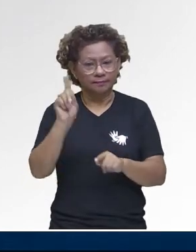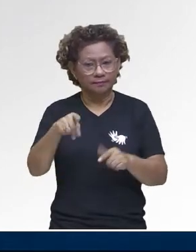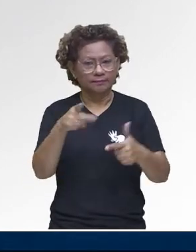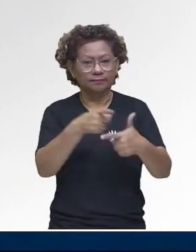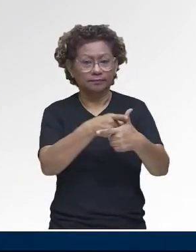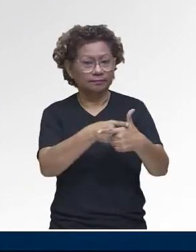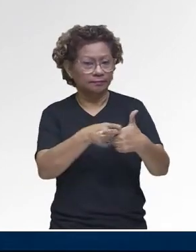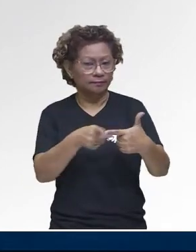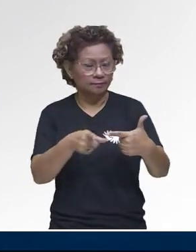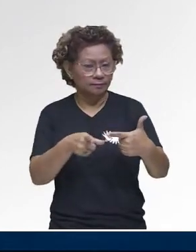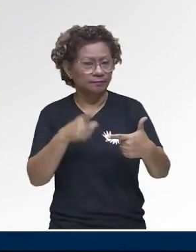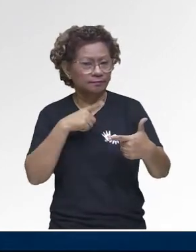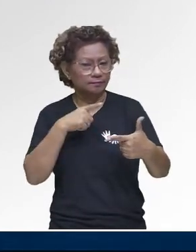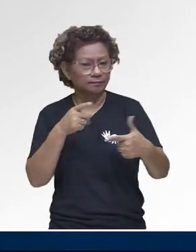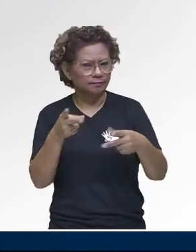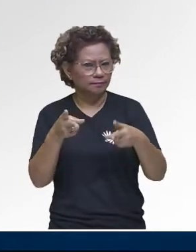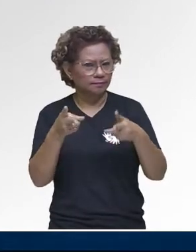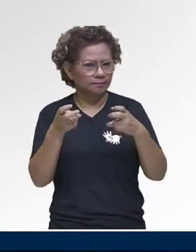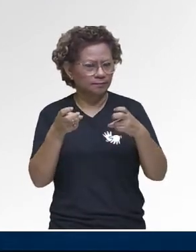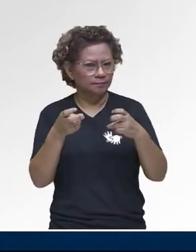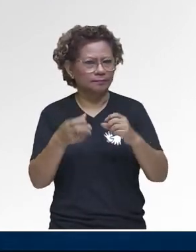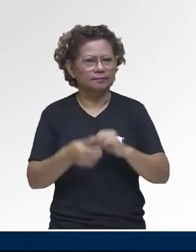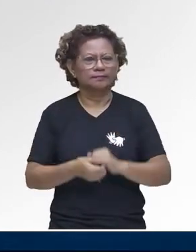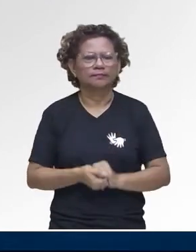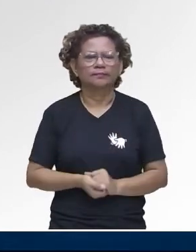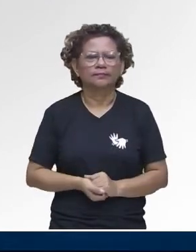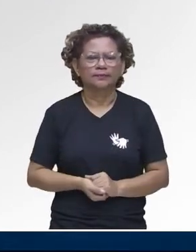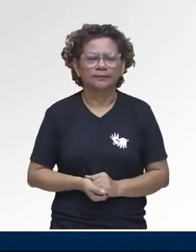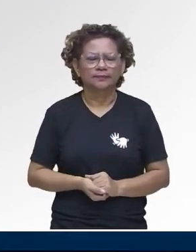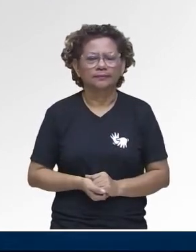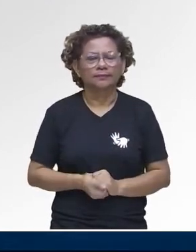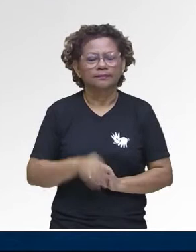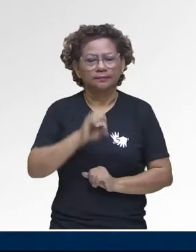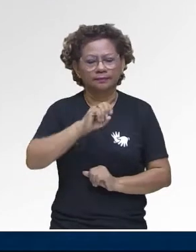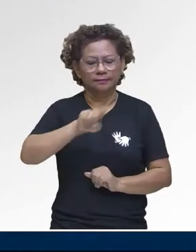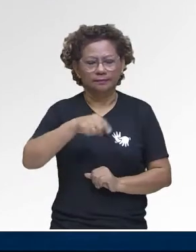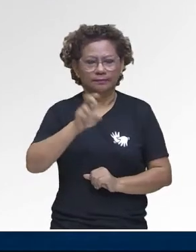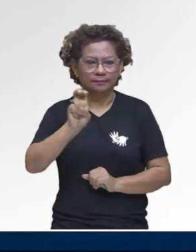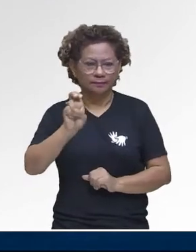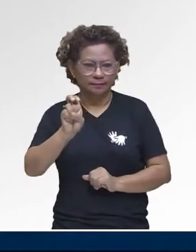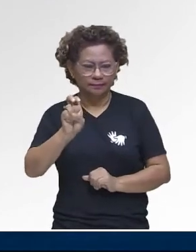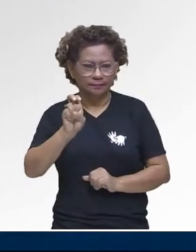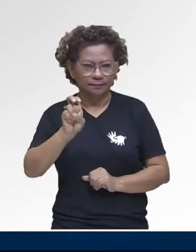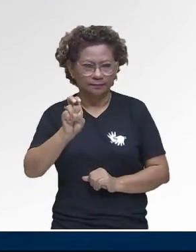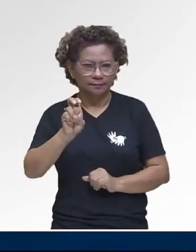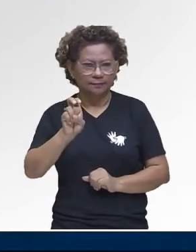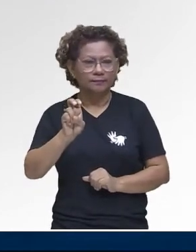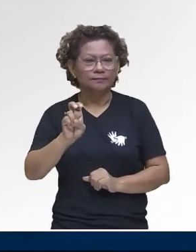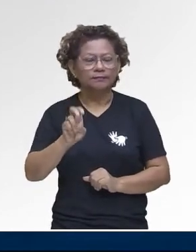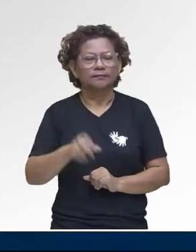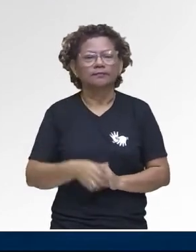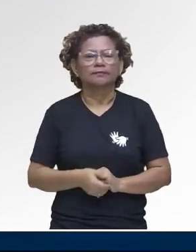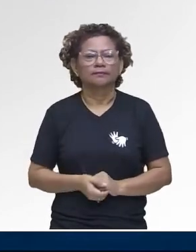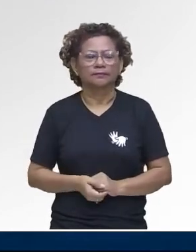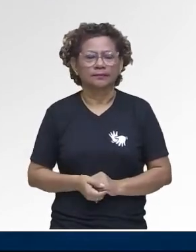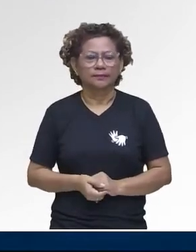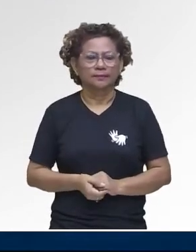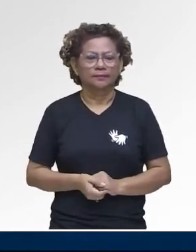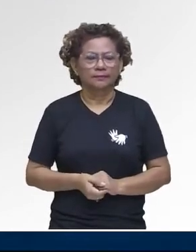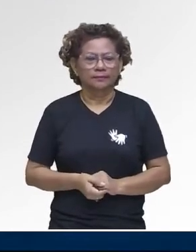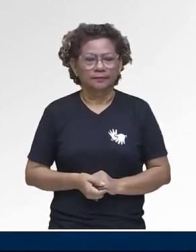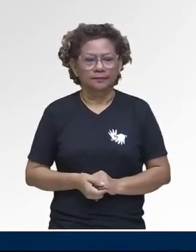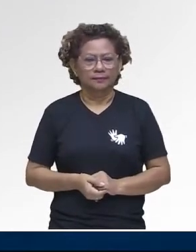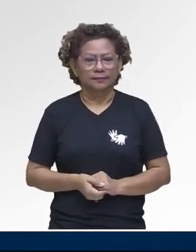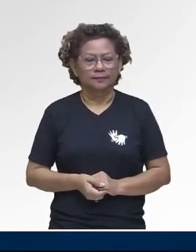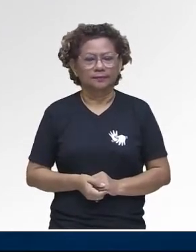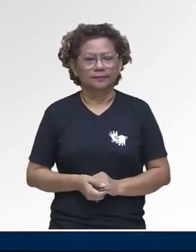numeradores e denominadores, sendo que o numerador sempre será o quê? O valor numérico. Nesse caso, então, o nosso número é